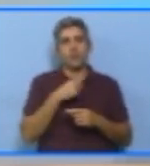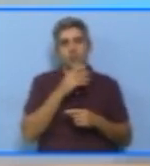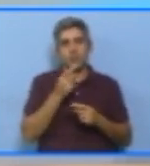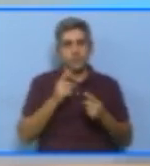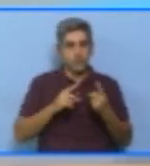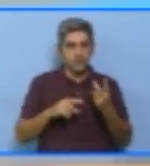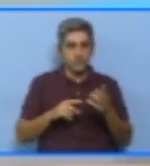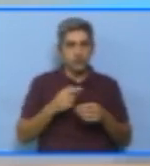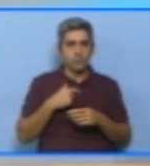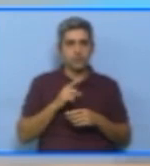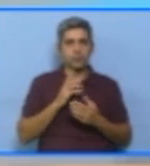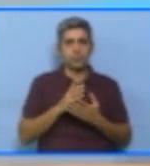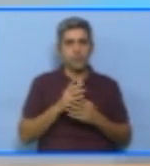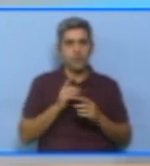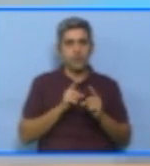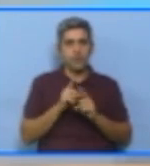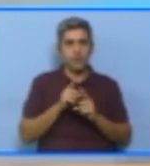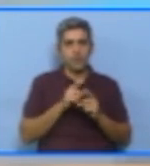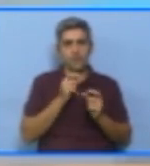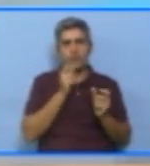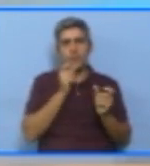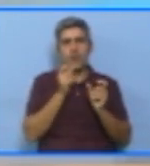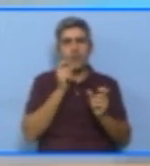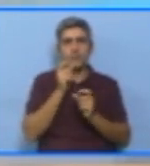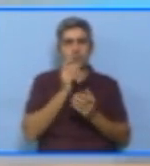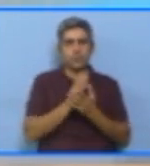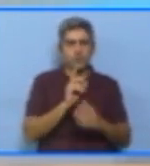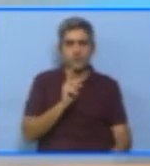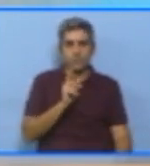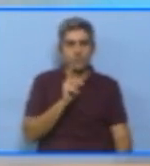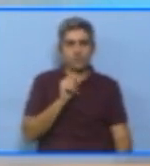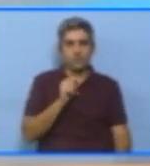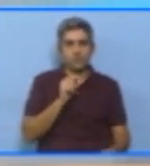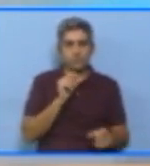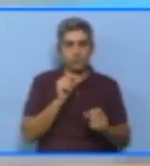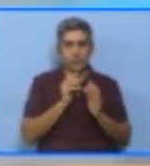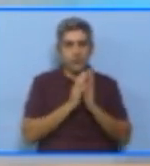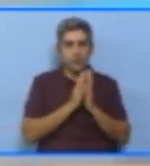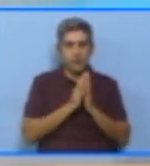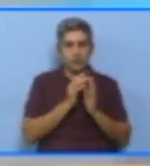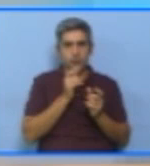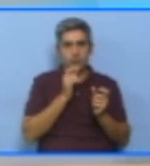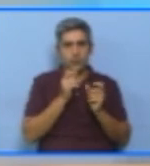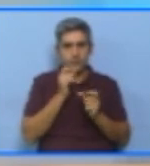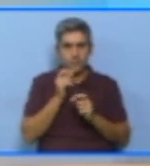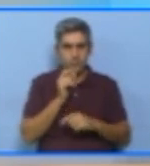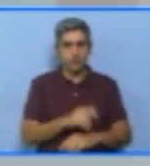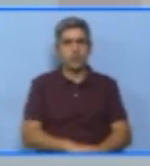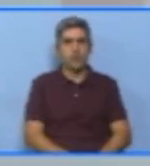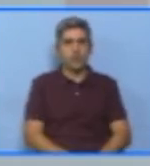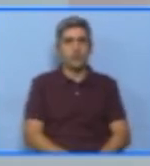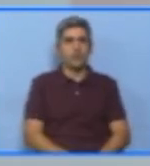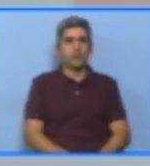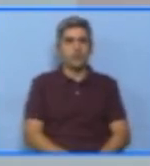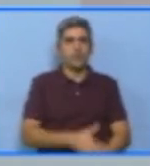muitas vezes, nós não somos só uma política de palavreado. Às vezes também somos um bocadinho a igreja do palavreado,